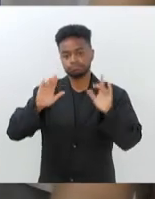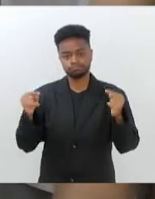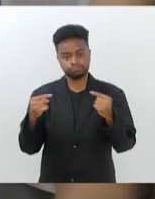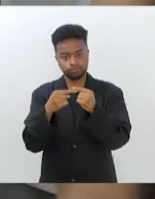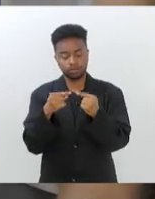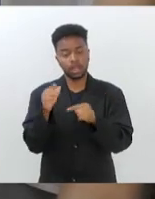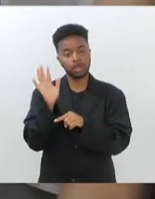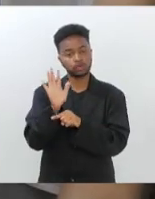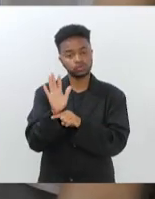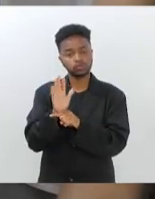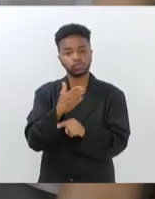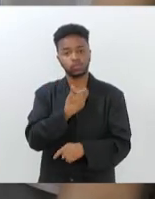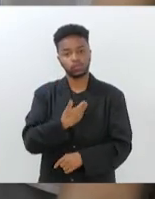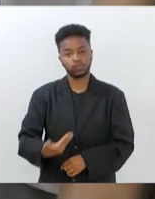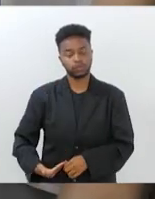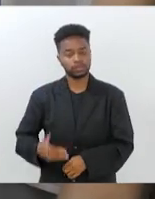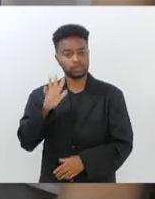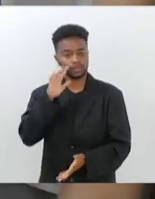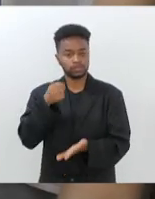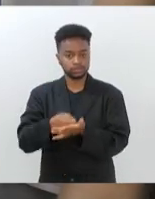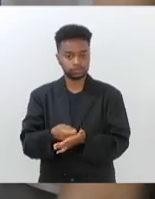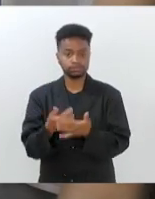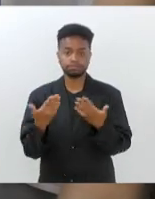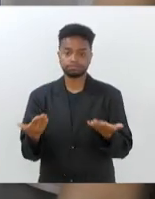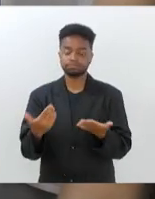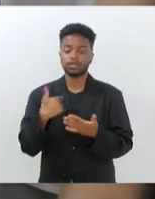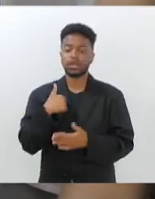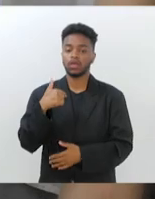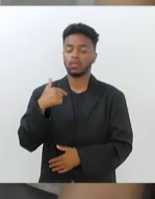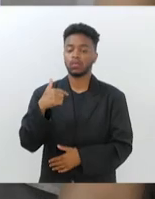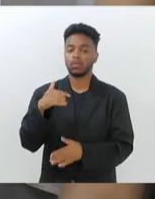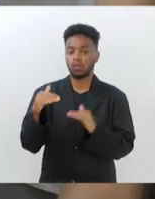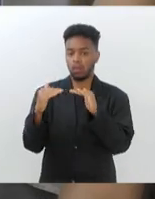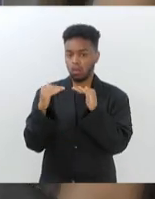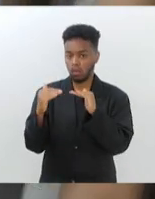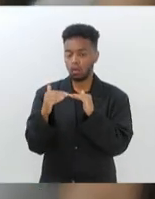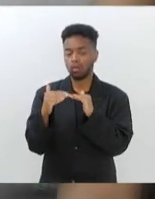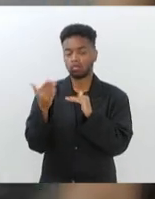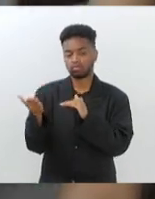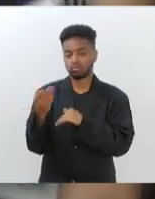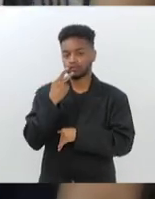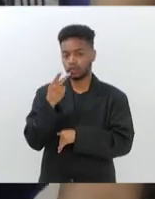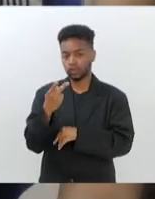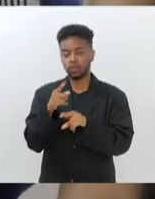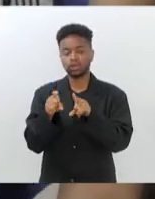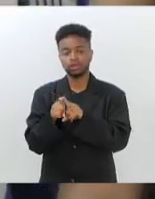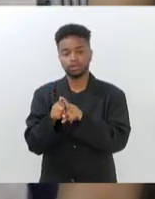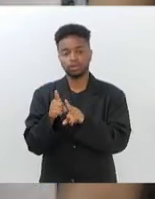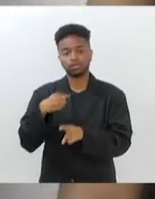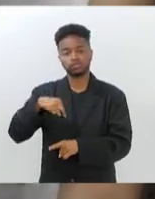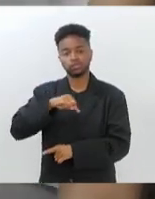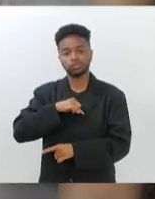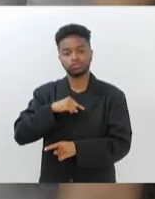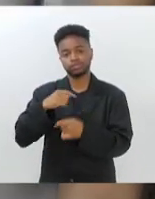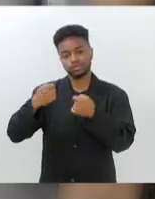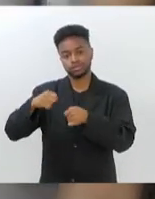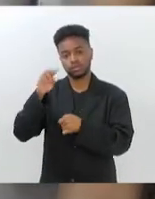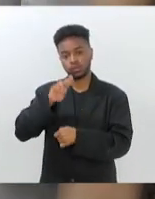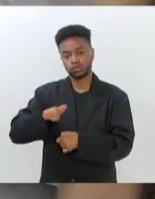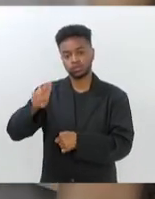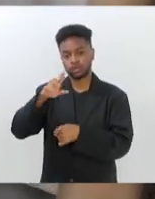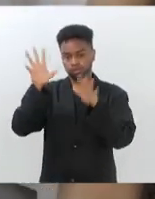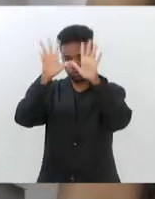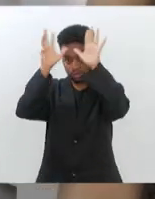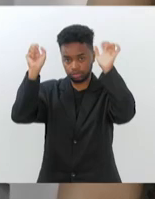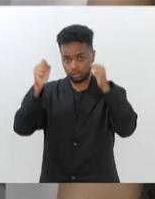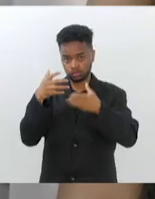governo a tomar a decisão então eu sou absolutamente a favor de nós utilizarmos o Tribunal de Contas até porque